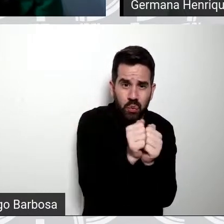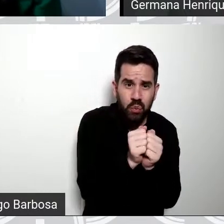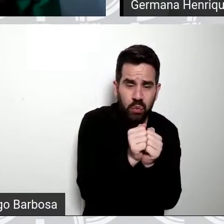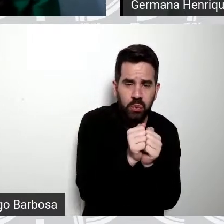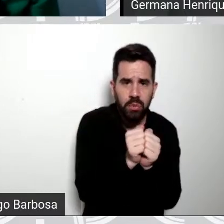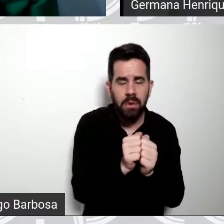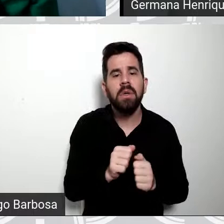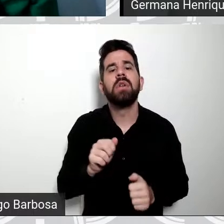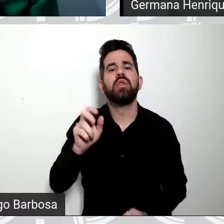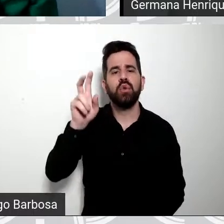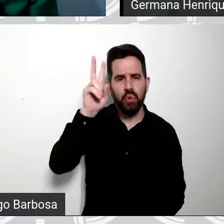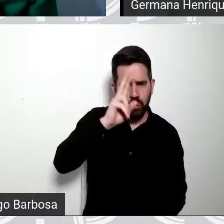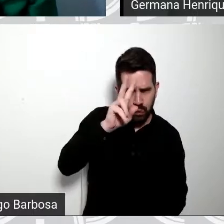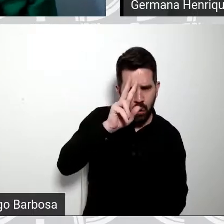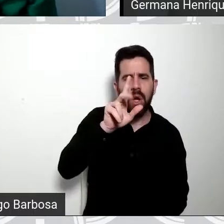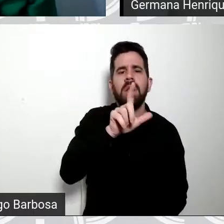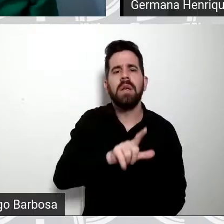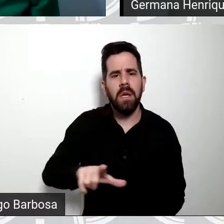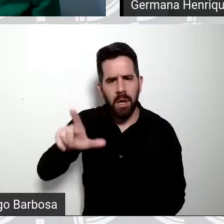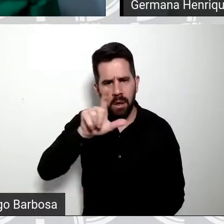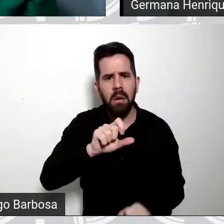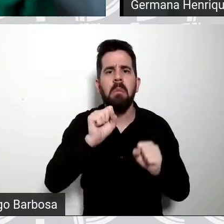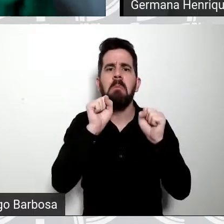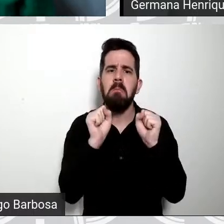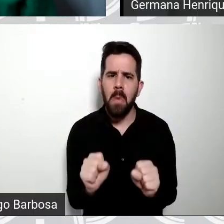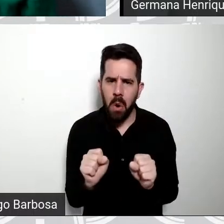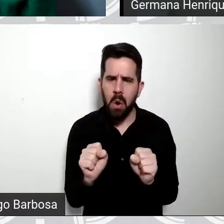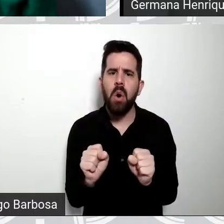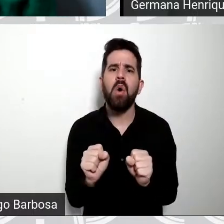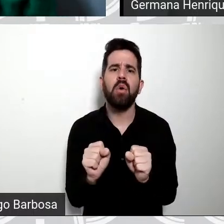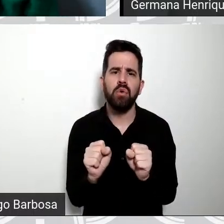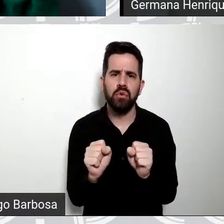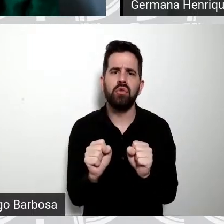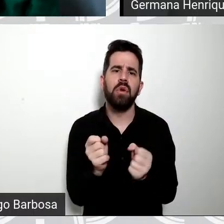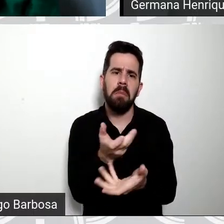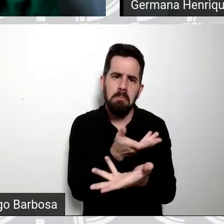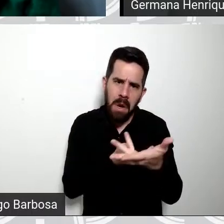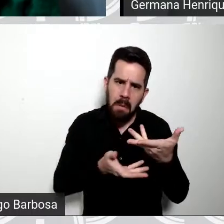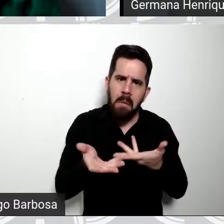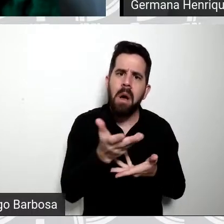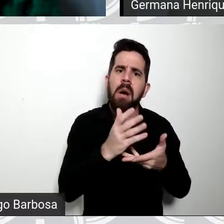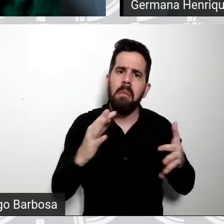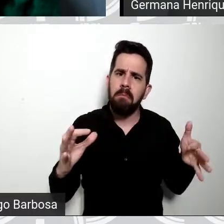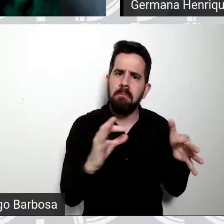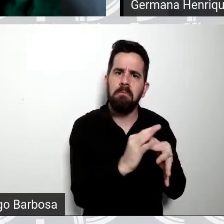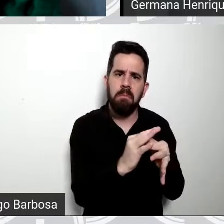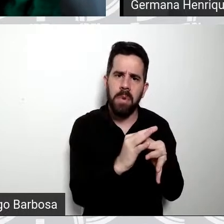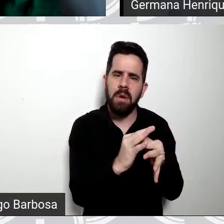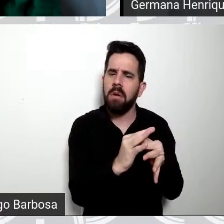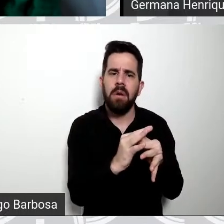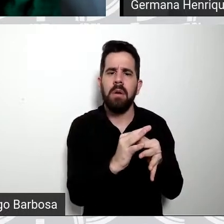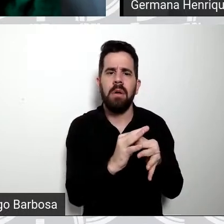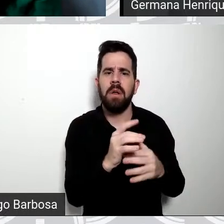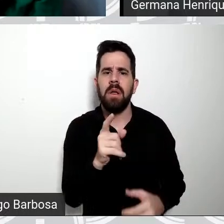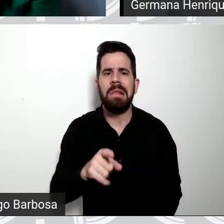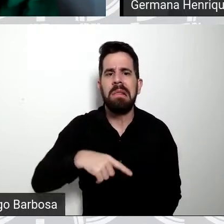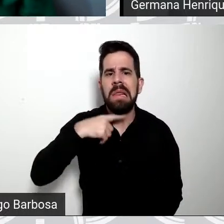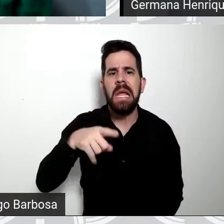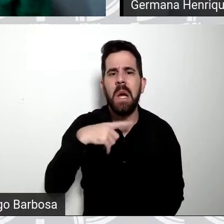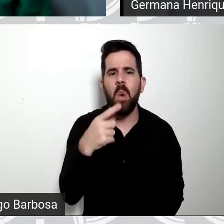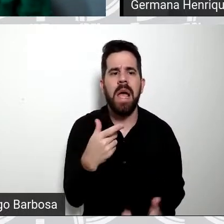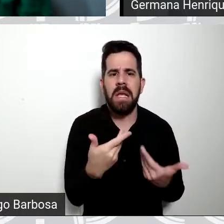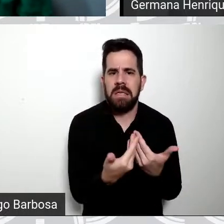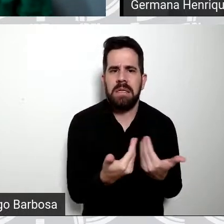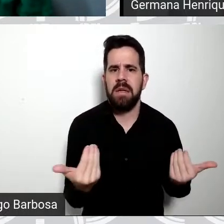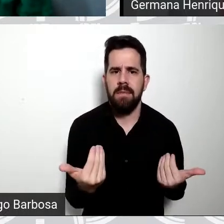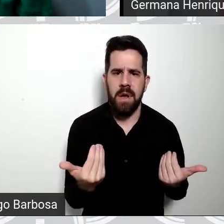podem ser, uma para a outra, outra coisa mais do que um cavalo de Troia. Minha